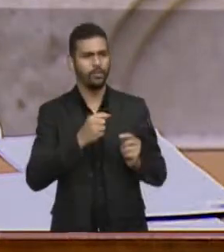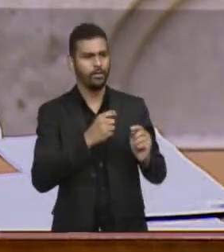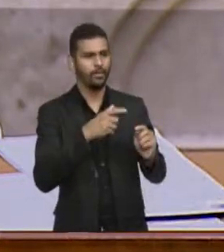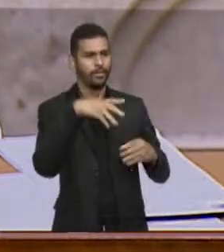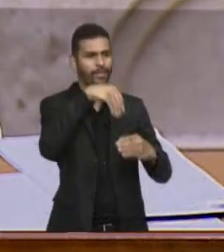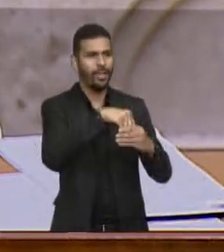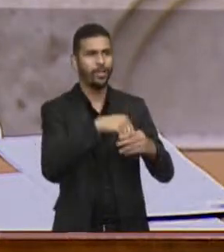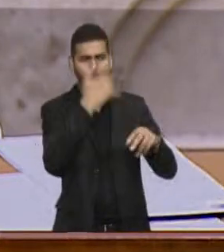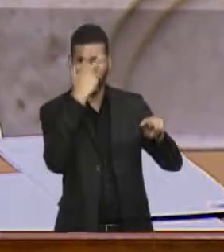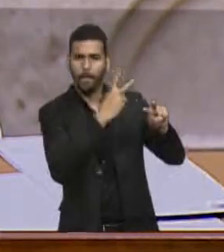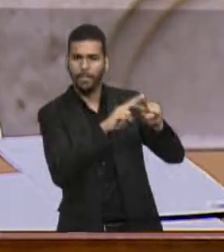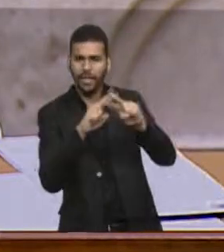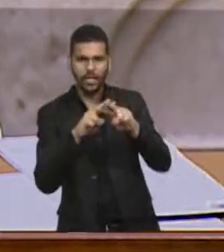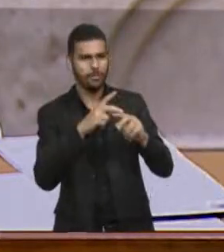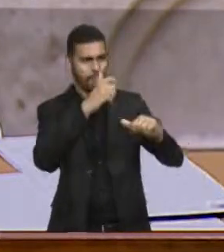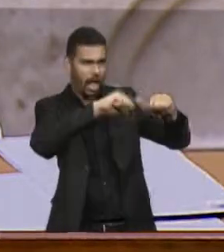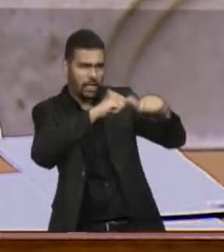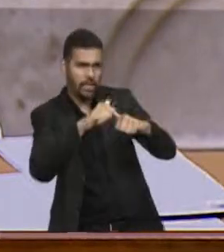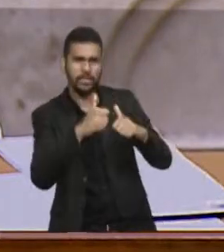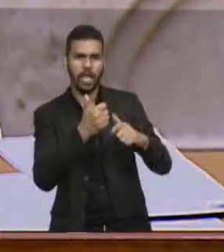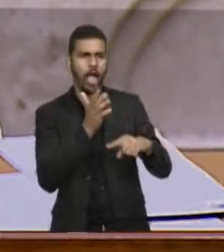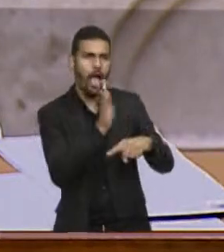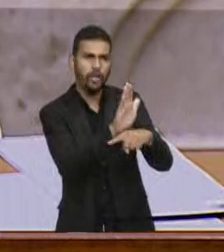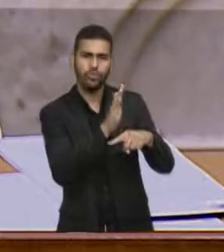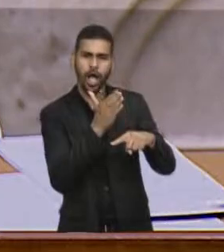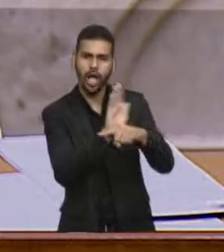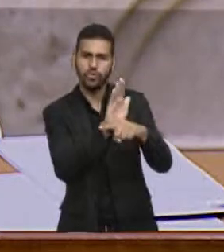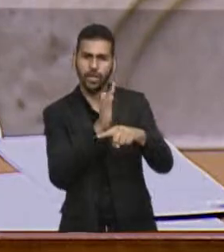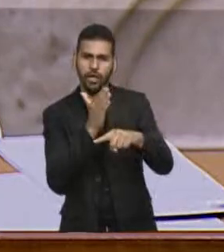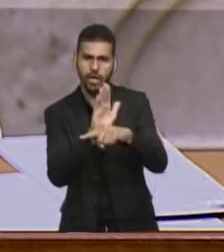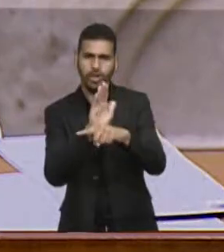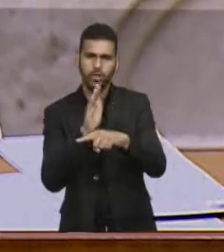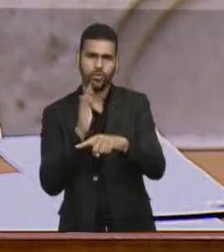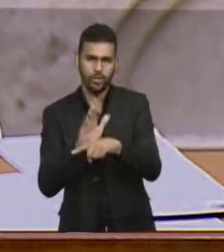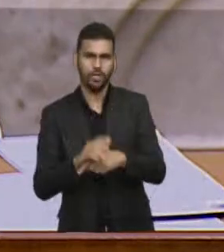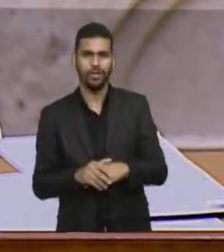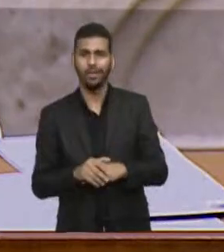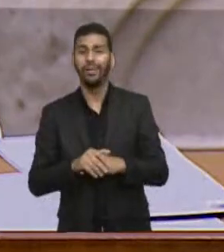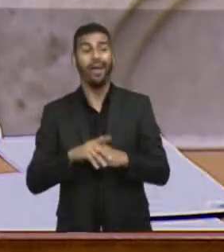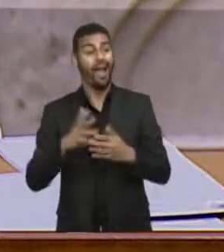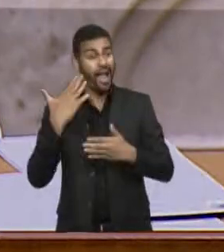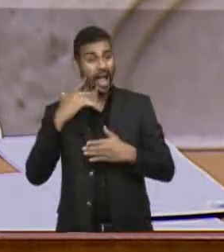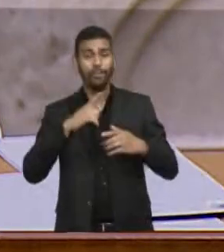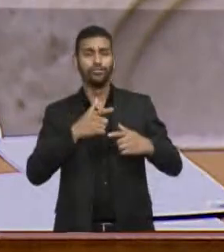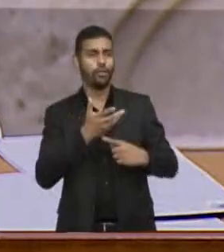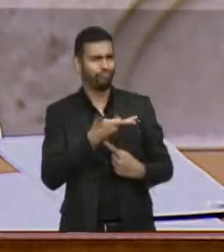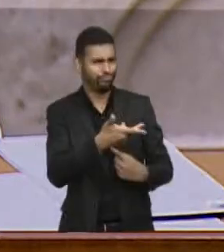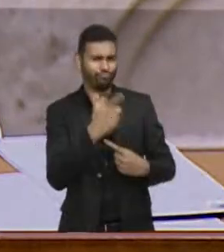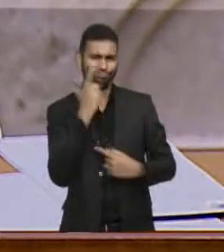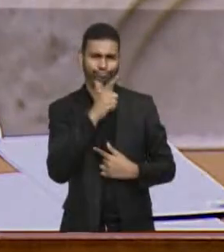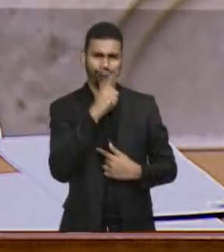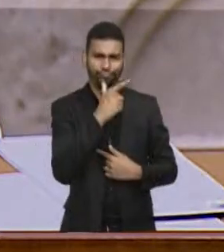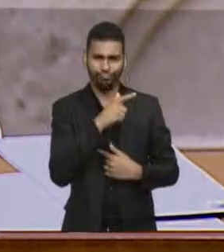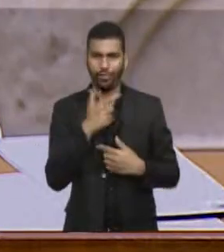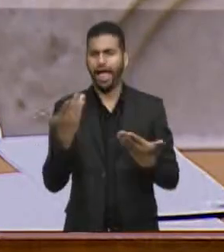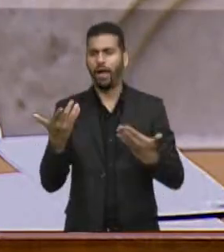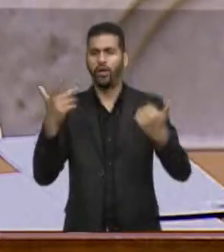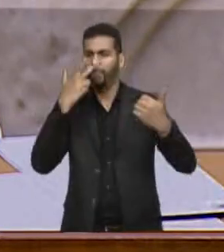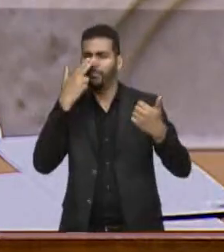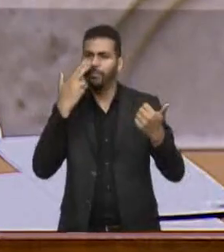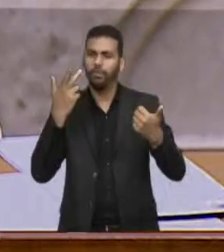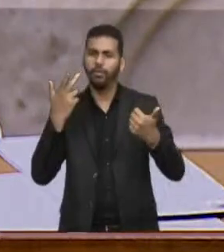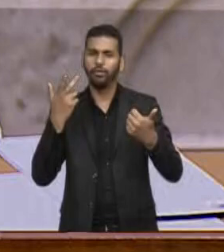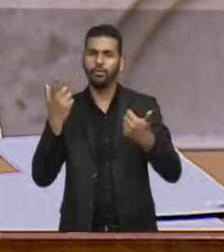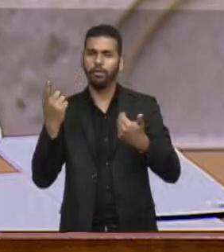carcerários mas que já não dão tanto aquela solução exitosa como aconteceu lá atrás quando